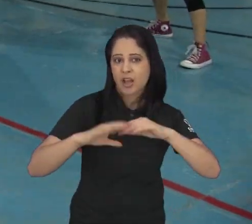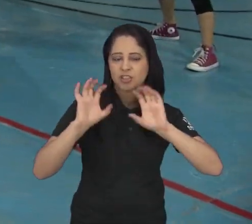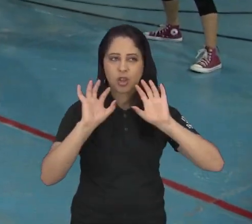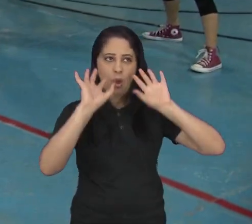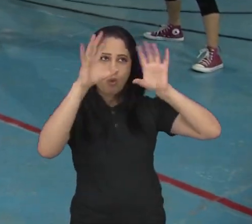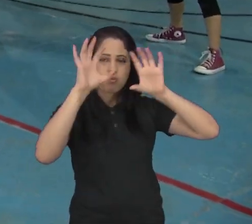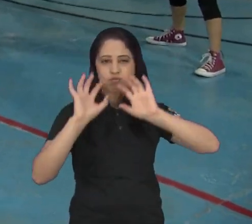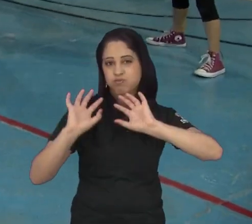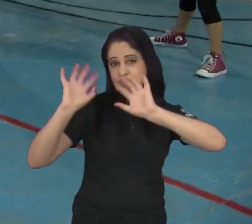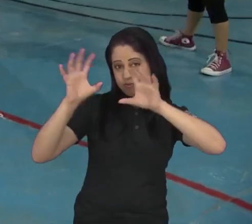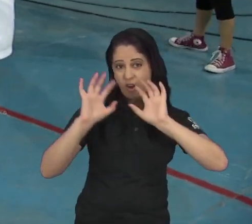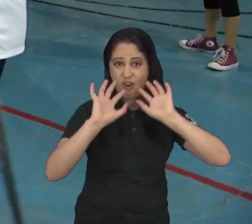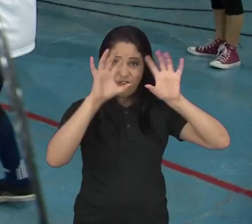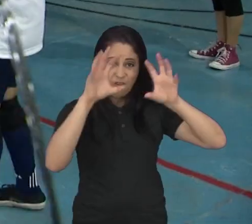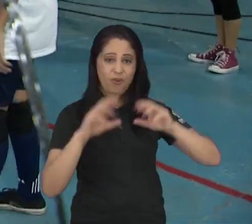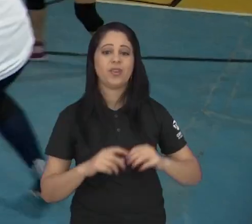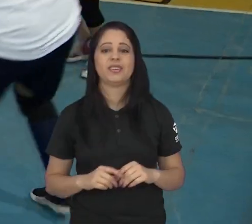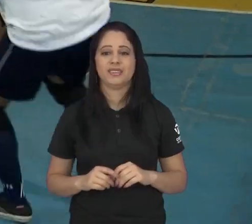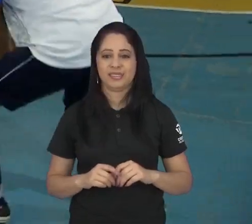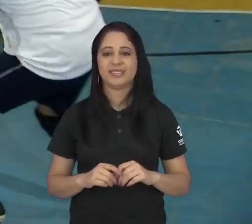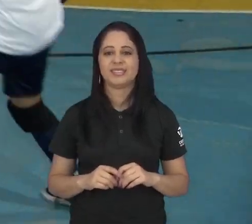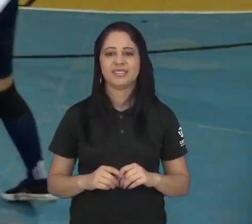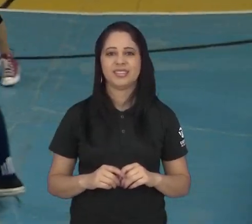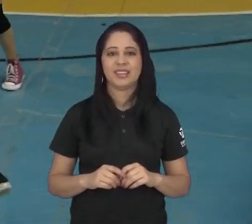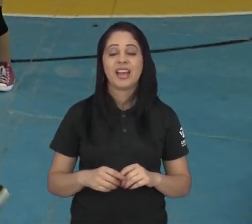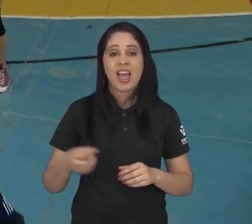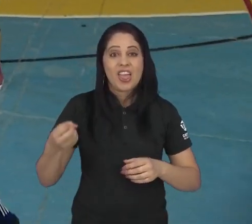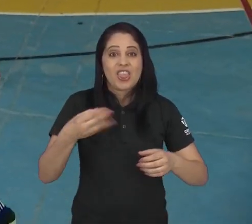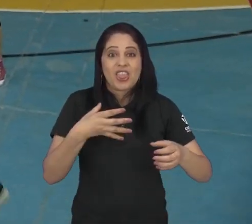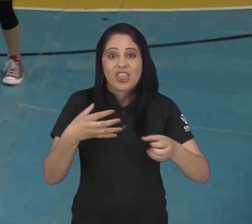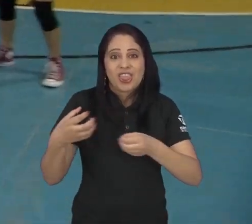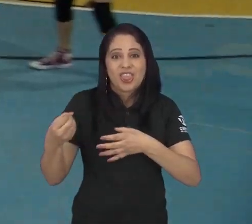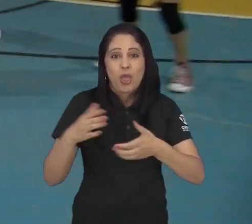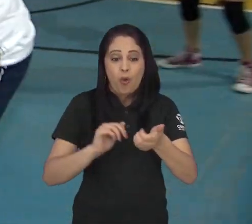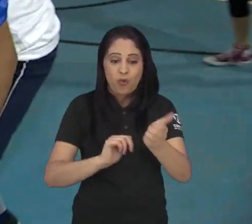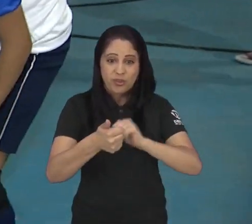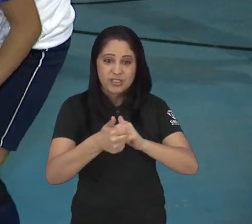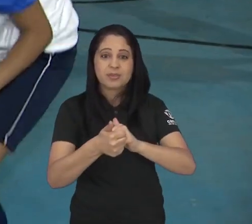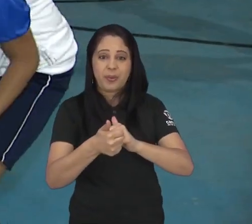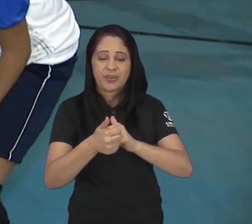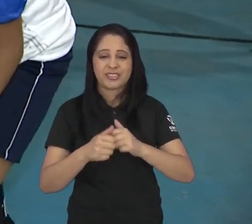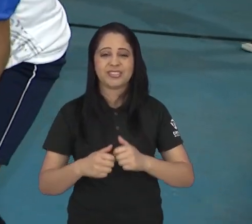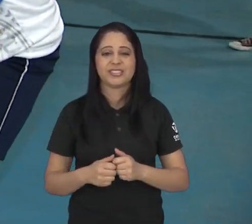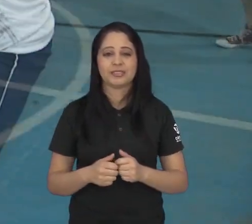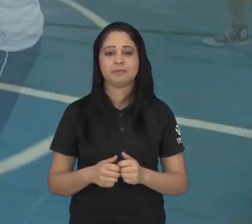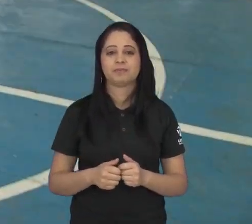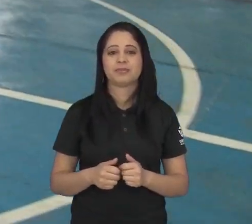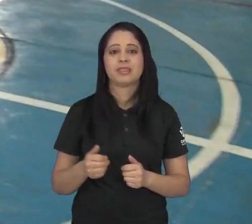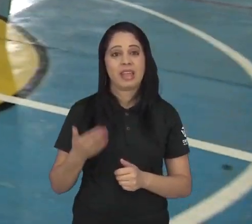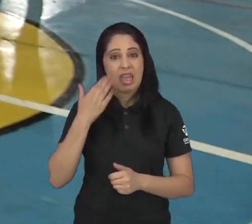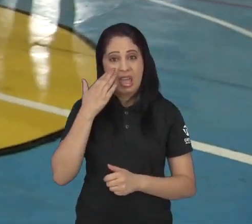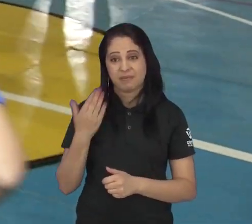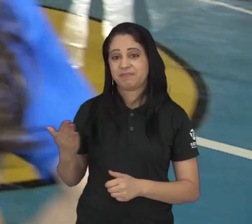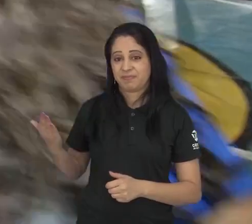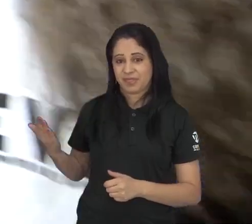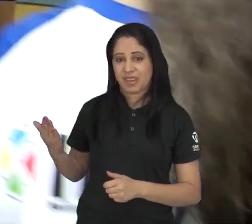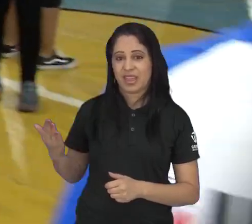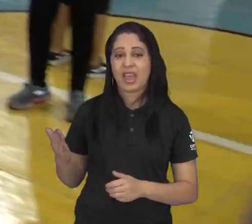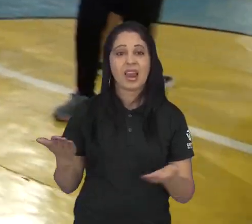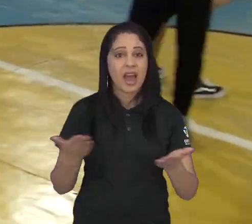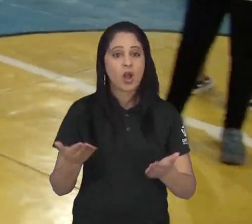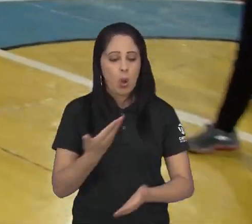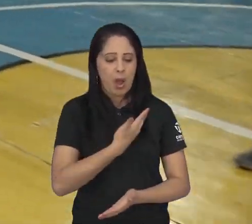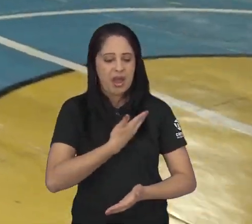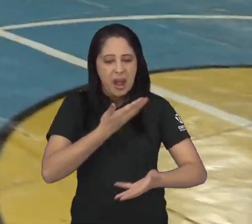curricular da Escola hilga Plus platais uma nova atividade que foi Além dos exercícios físicos Já que no esporte ela